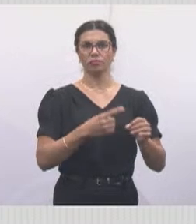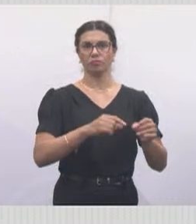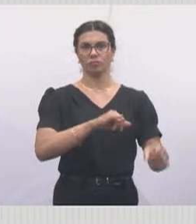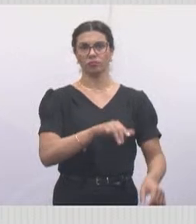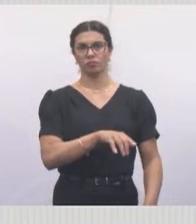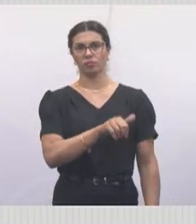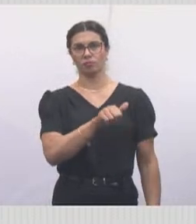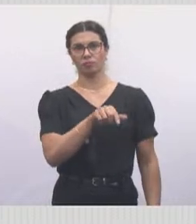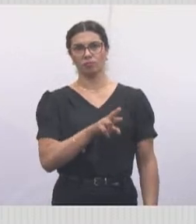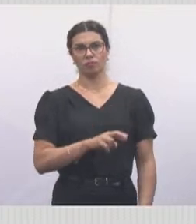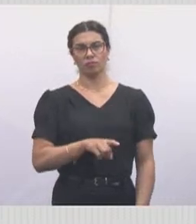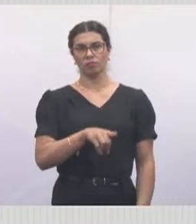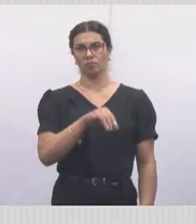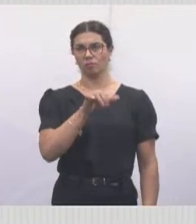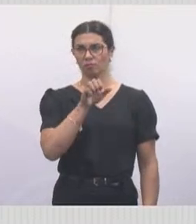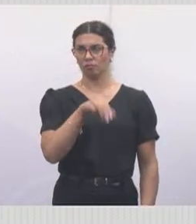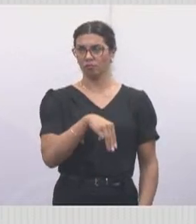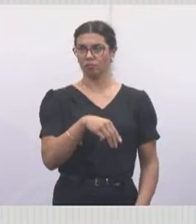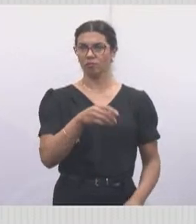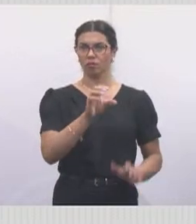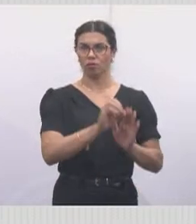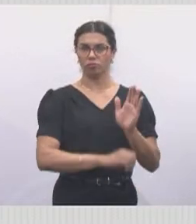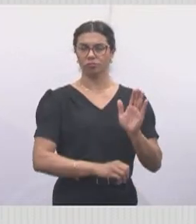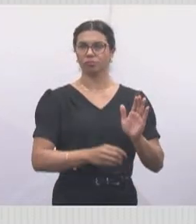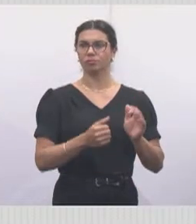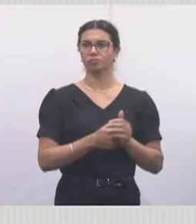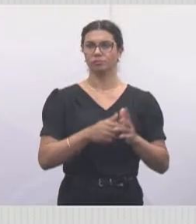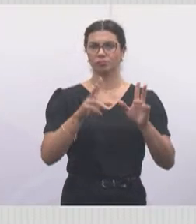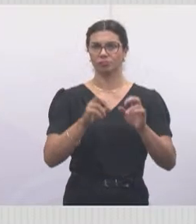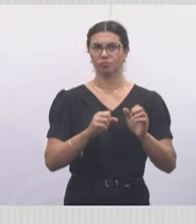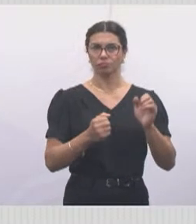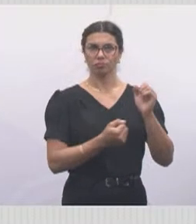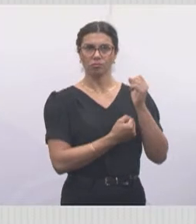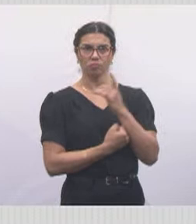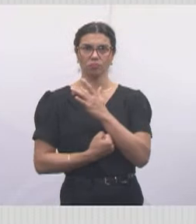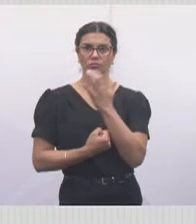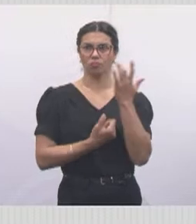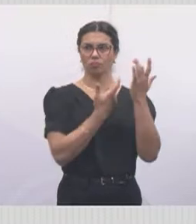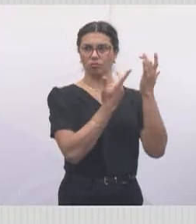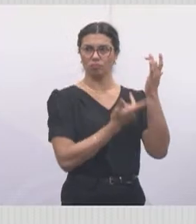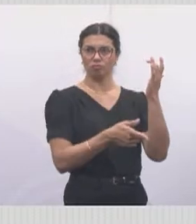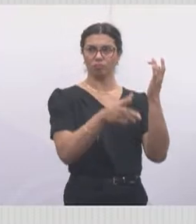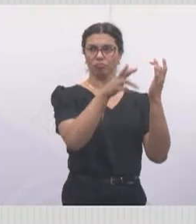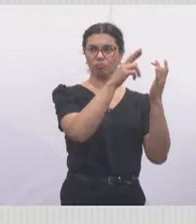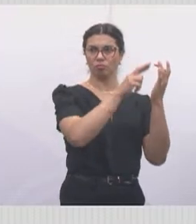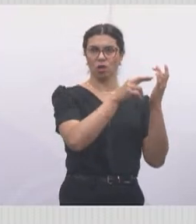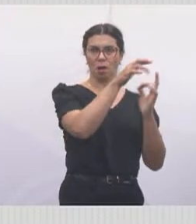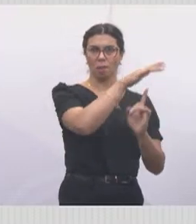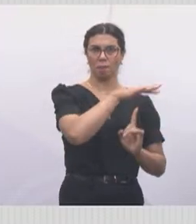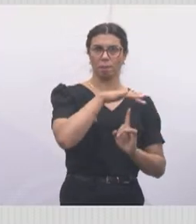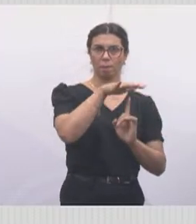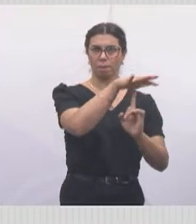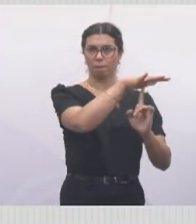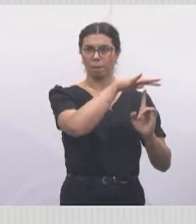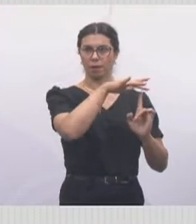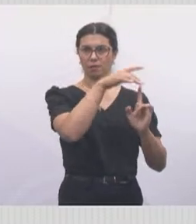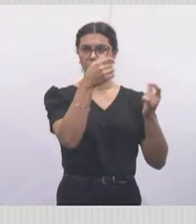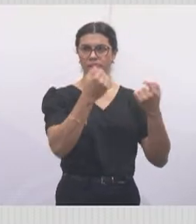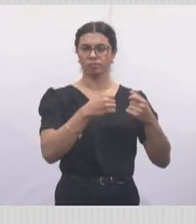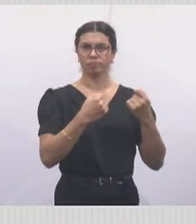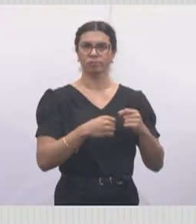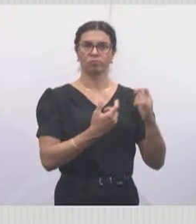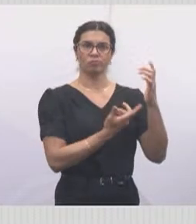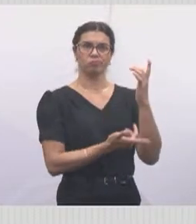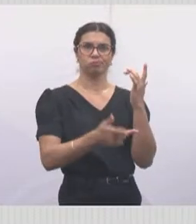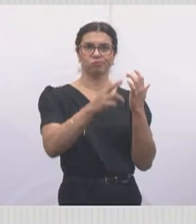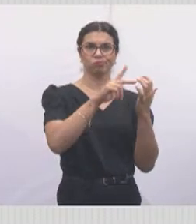ofício, indicação, aí estamos solicitando a poda e a capina, de uma praça localizada ali na Avenida Muriaco